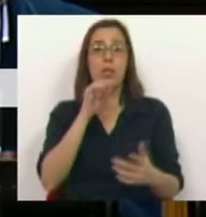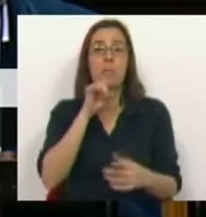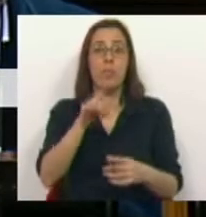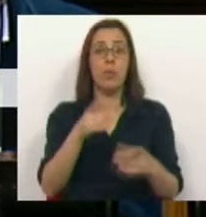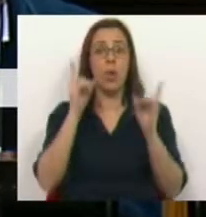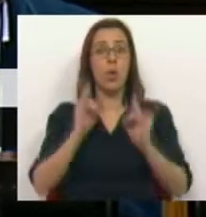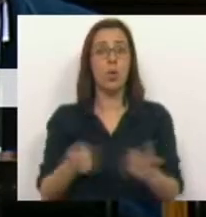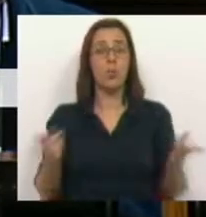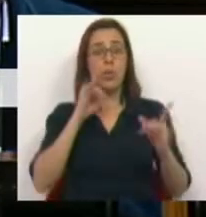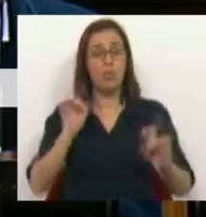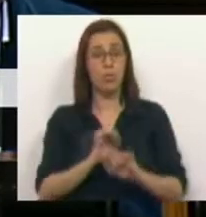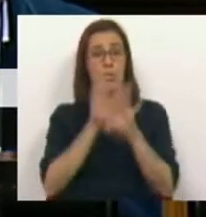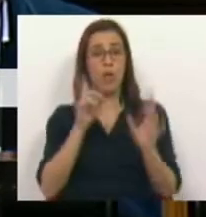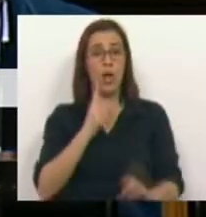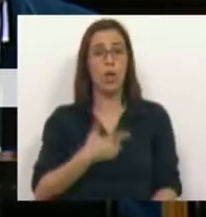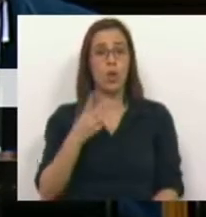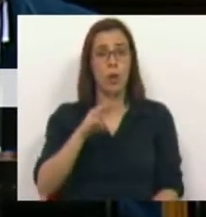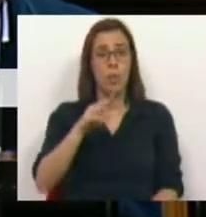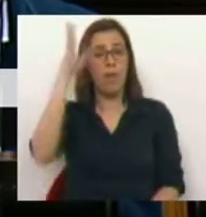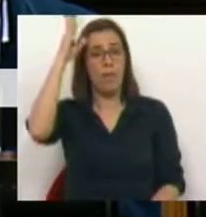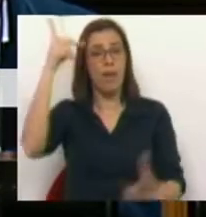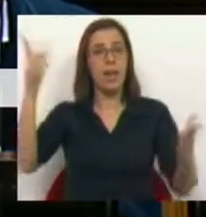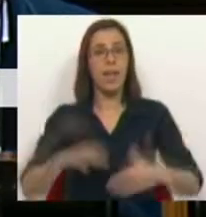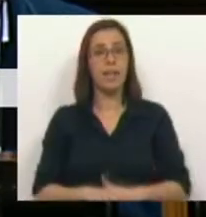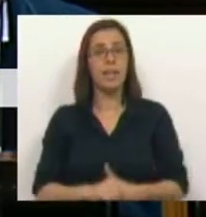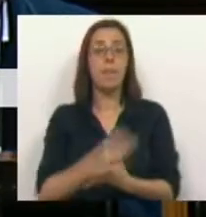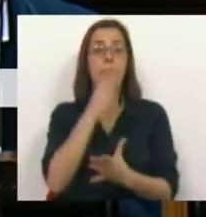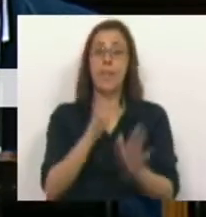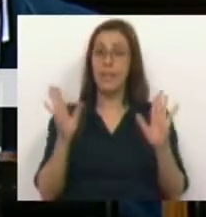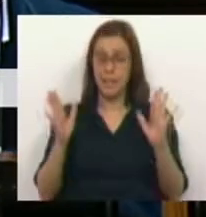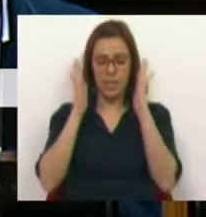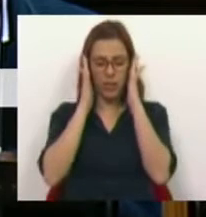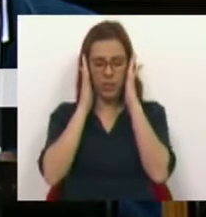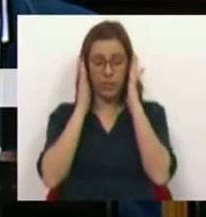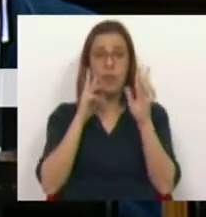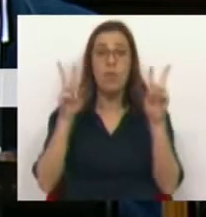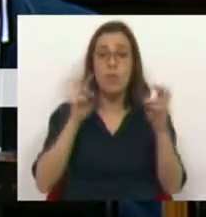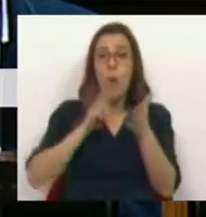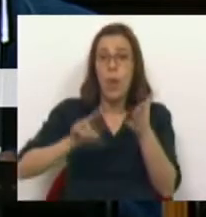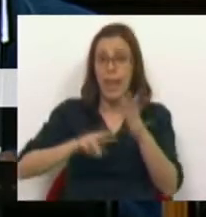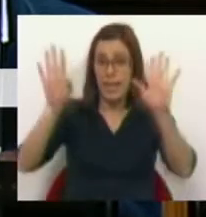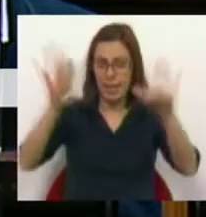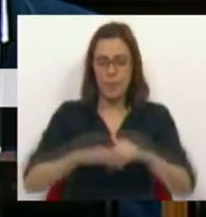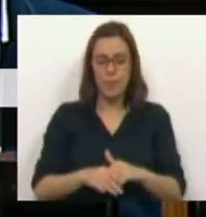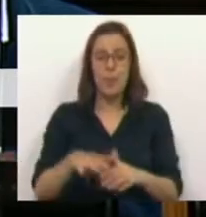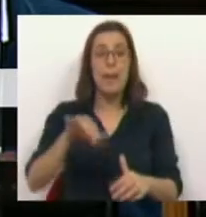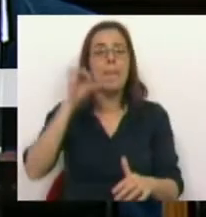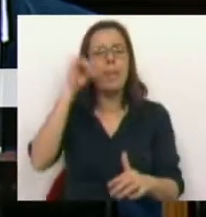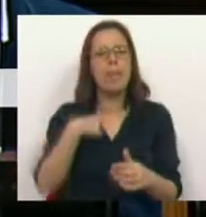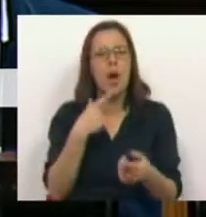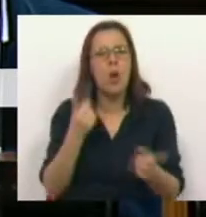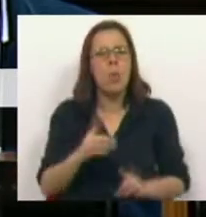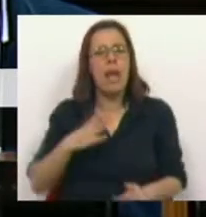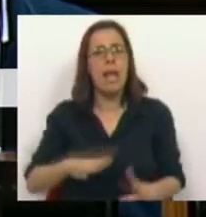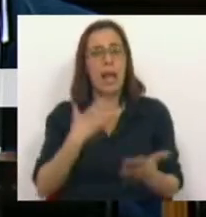podia começar por esclarecer a doutora Manuela Ferreira Leite, que disse assim, e passo a citar: "Ainda não percebi